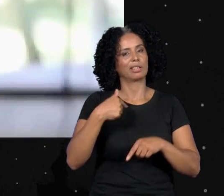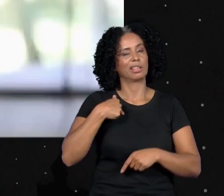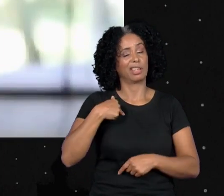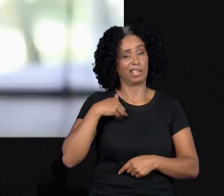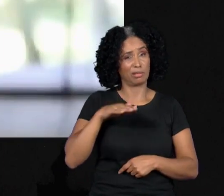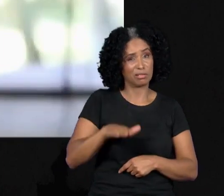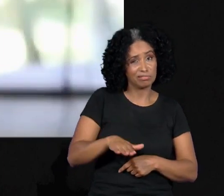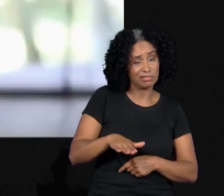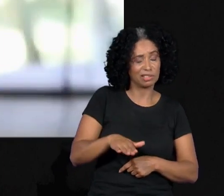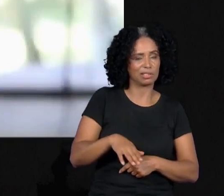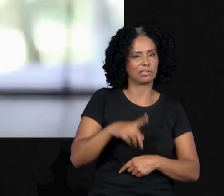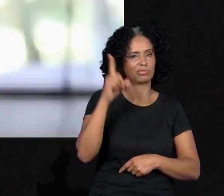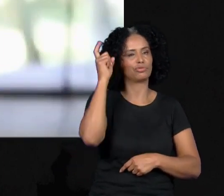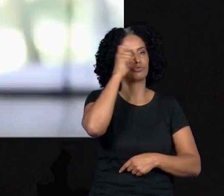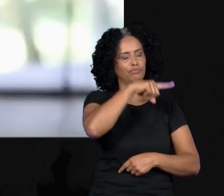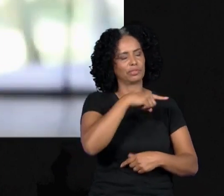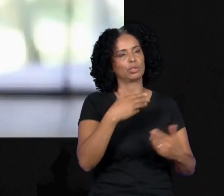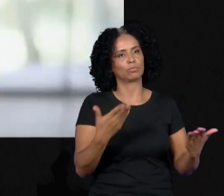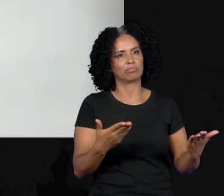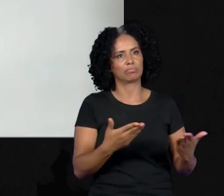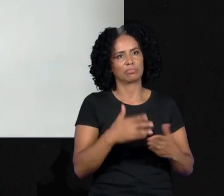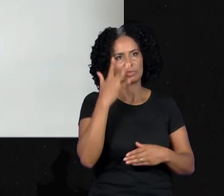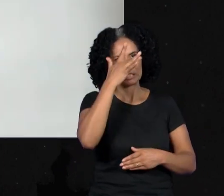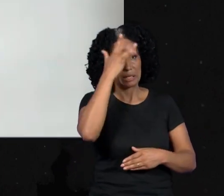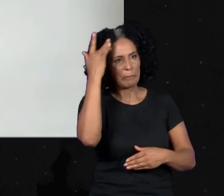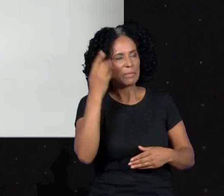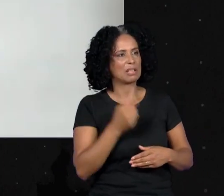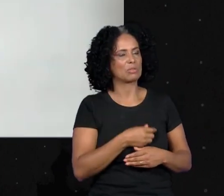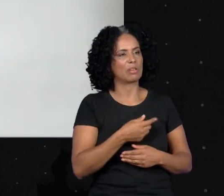coisa boa. Me tratavam como